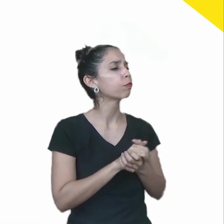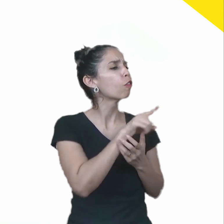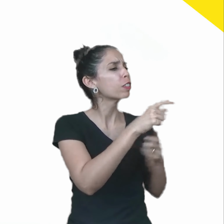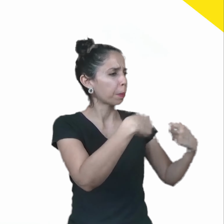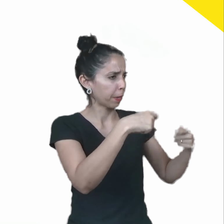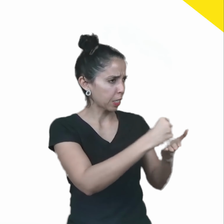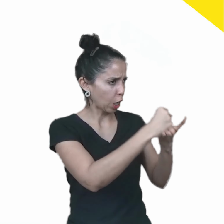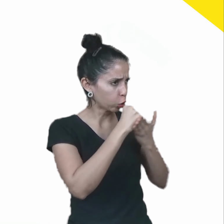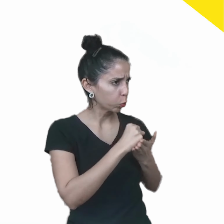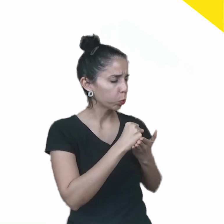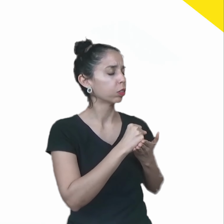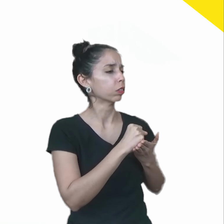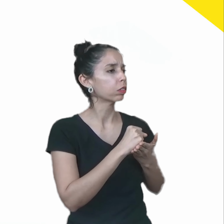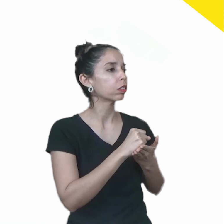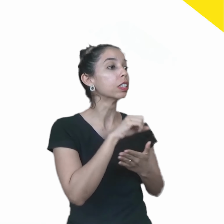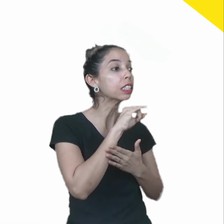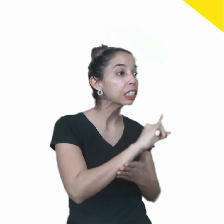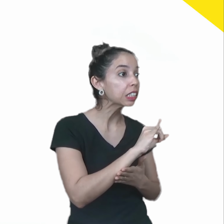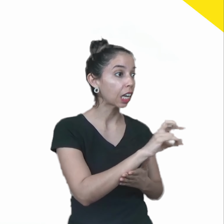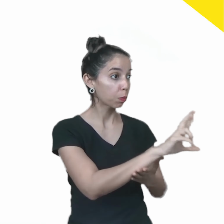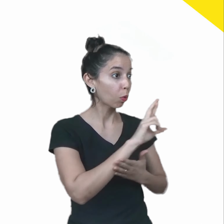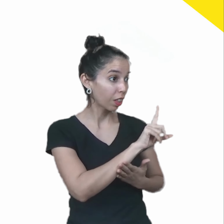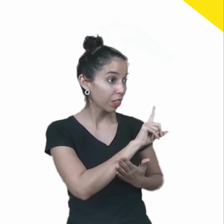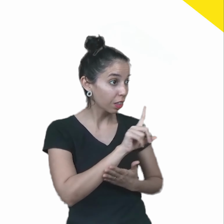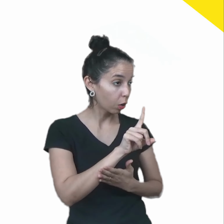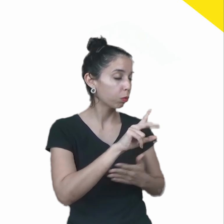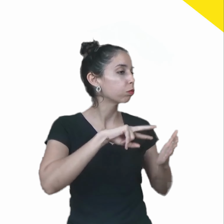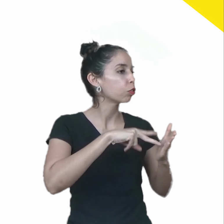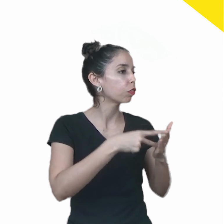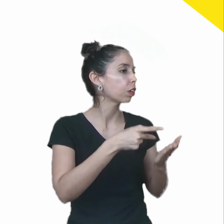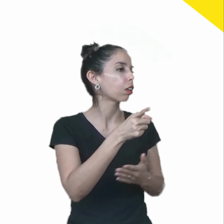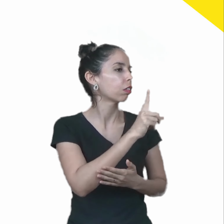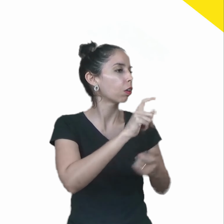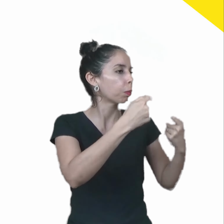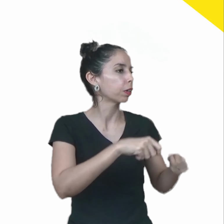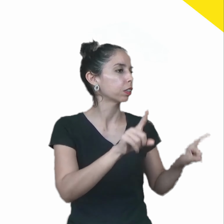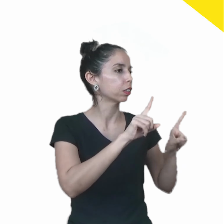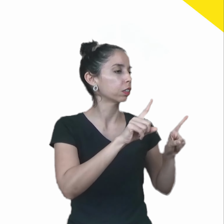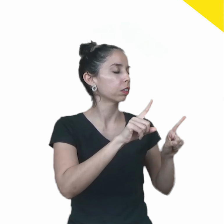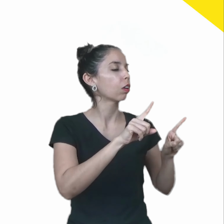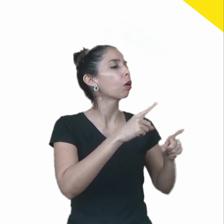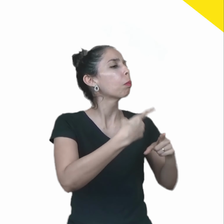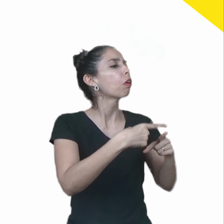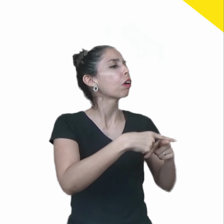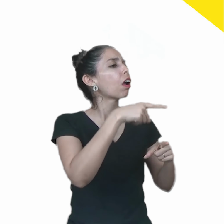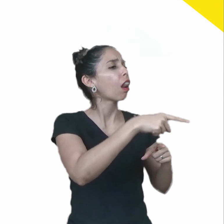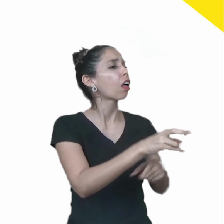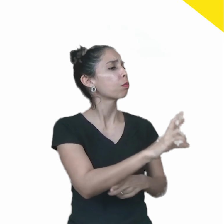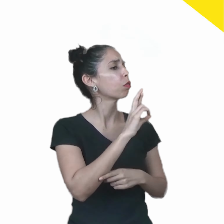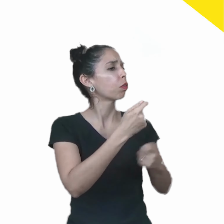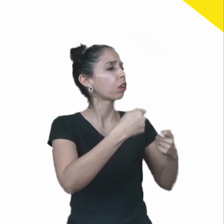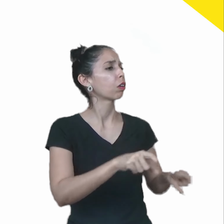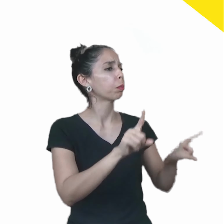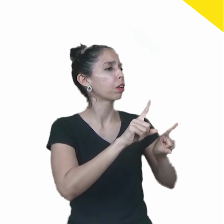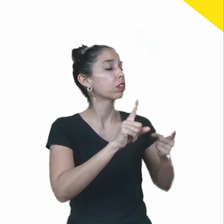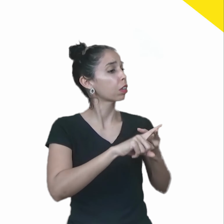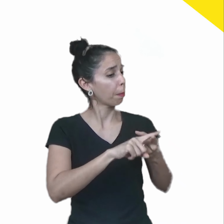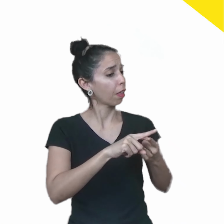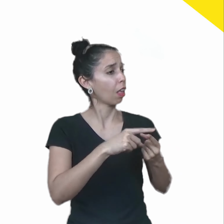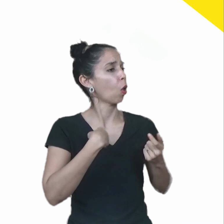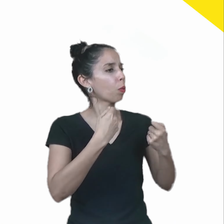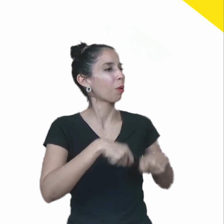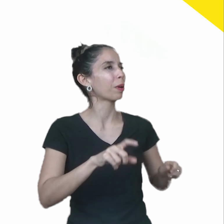Pergunte primeiro Você precisa de ajuda? Se a resposta for não, não ajude pois essa pessoa não precisa